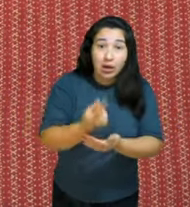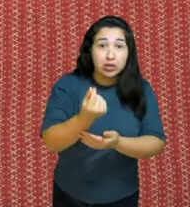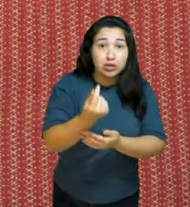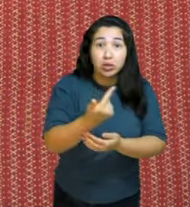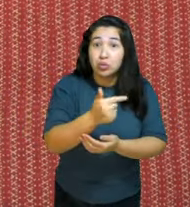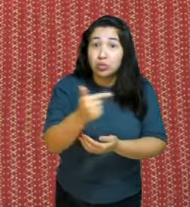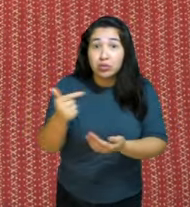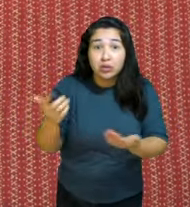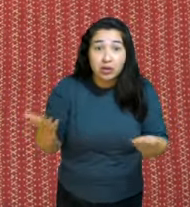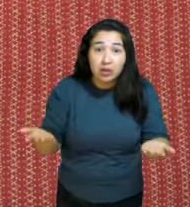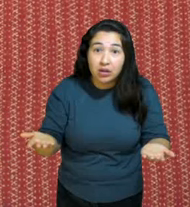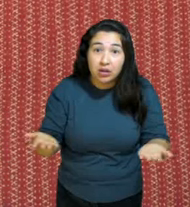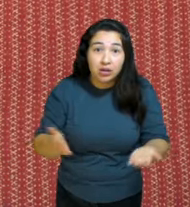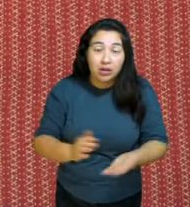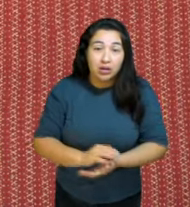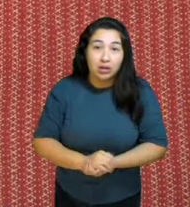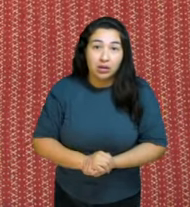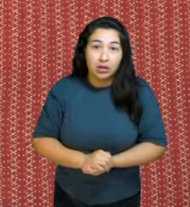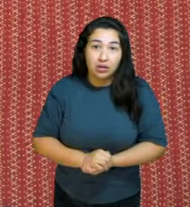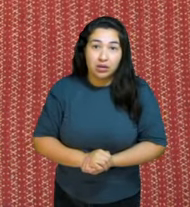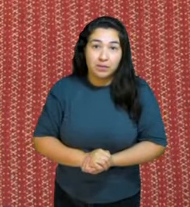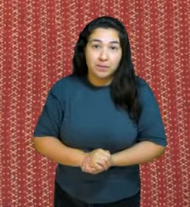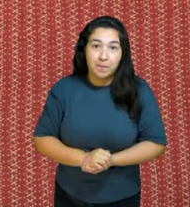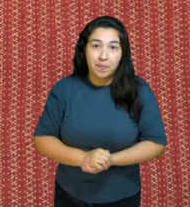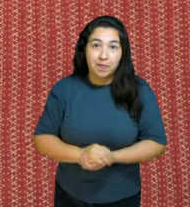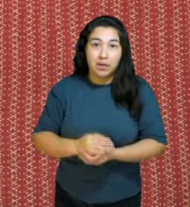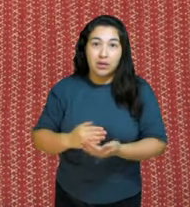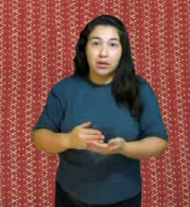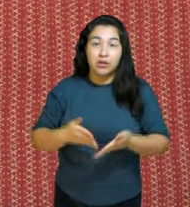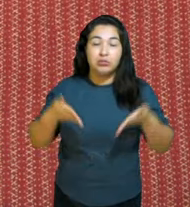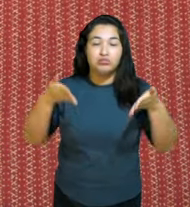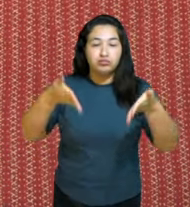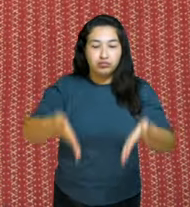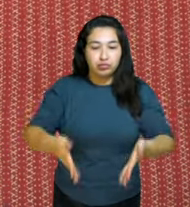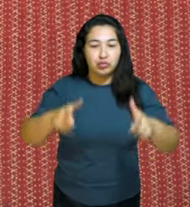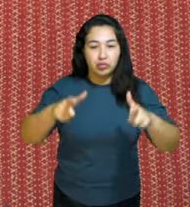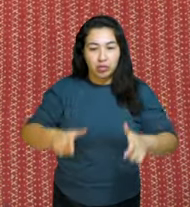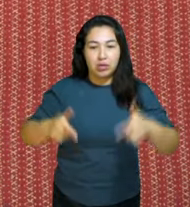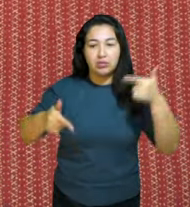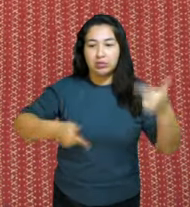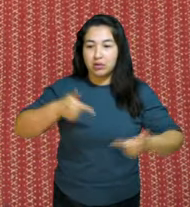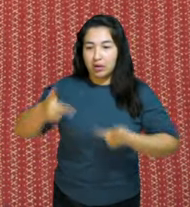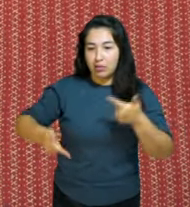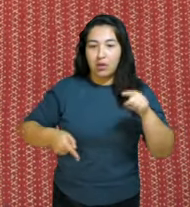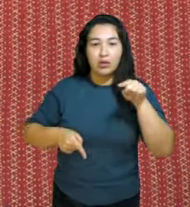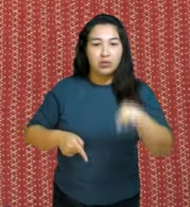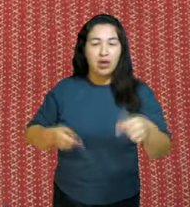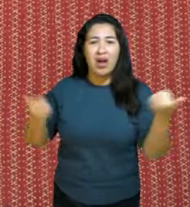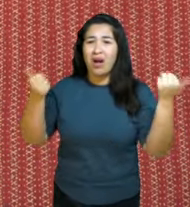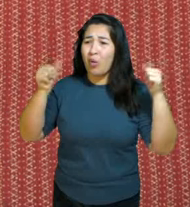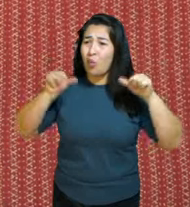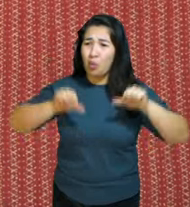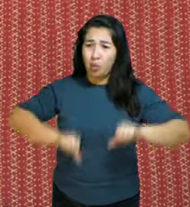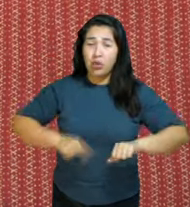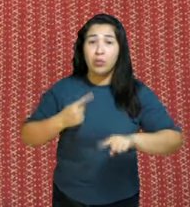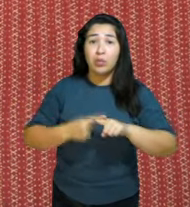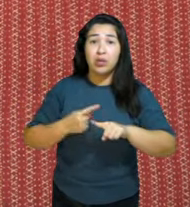que, o quê? Eu chego num local de trabalho insalubre, porque nós pegamos